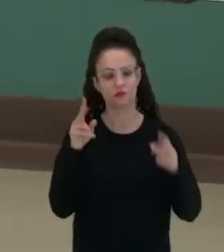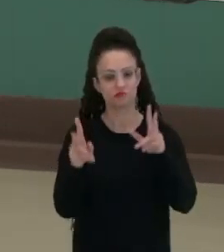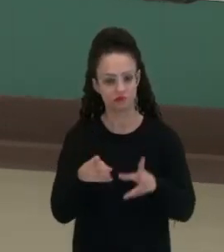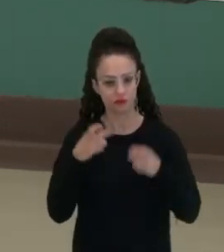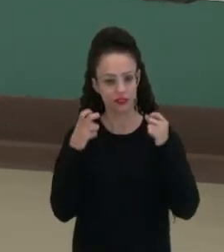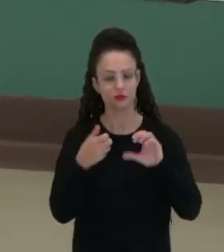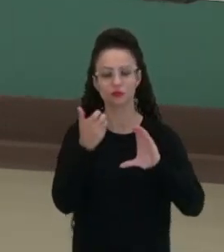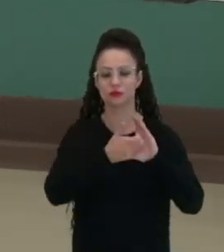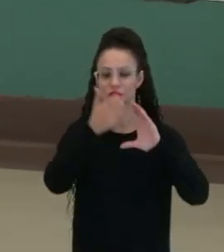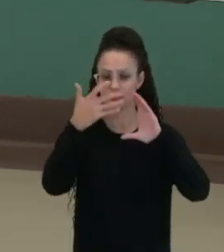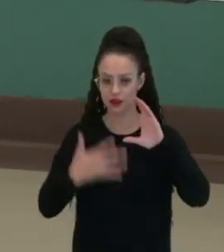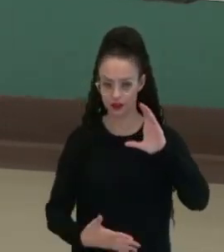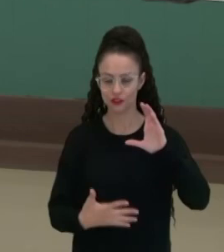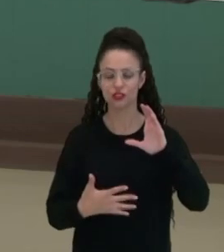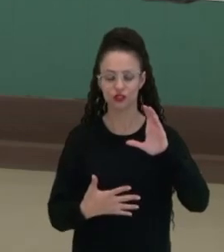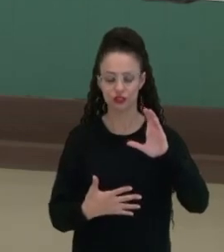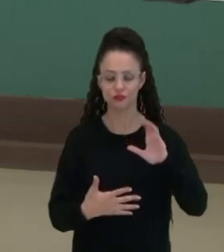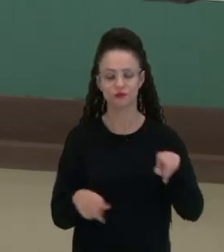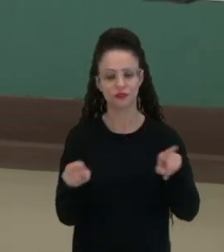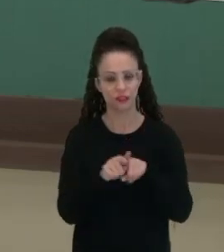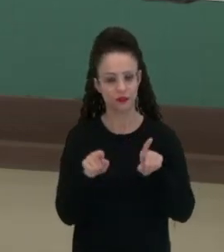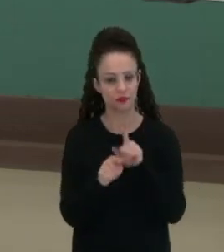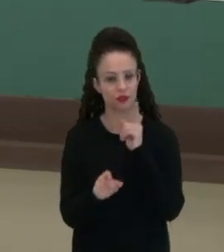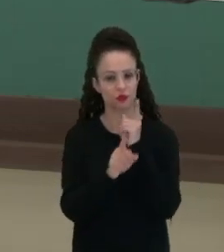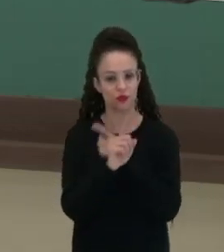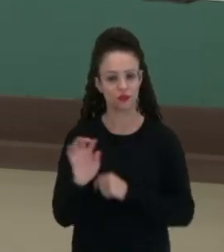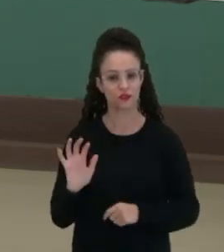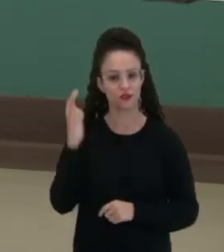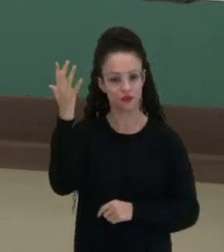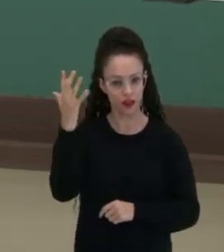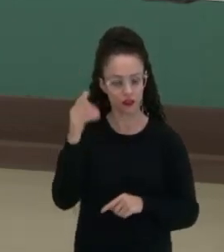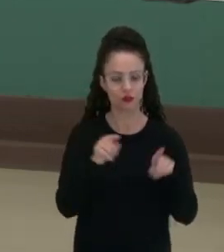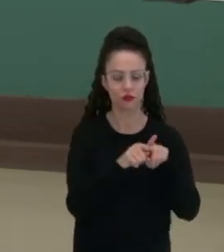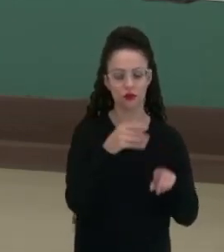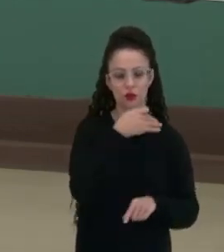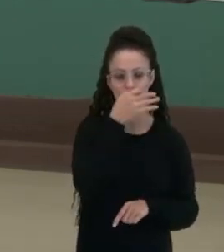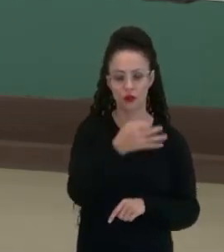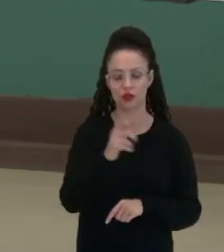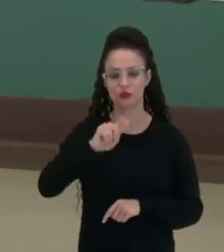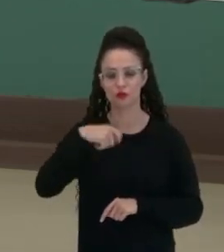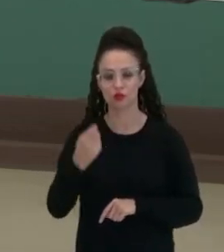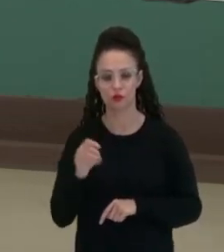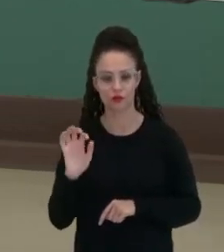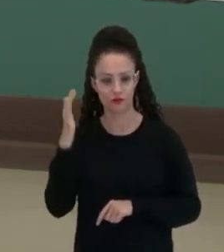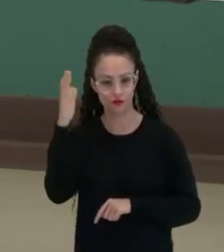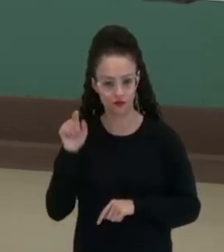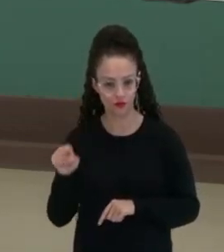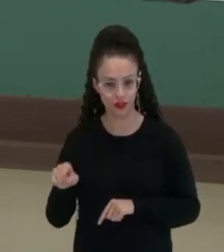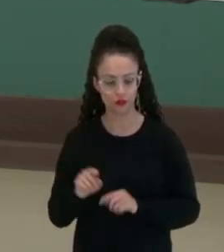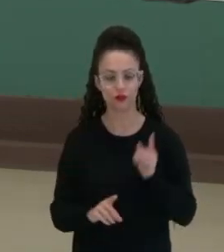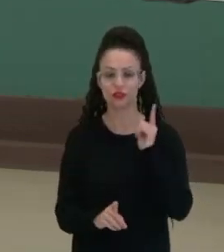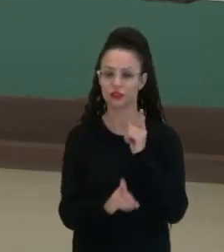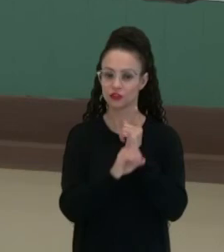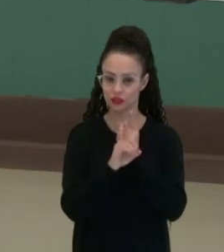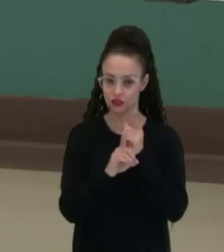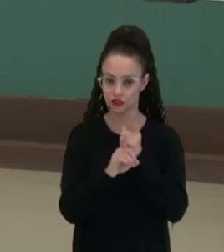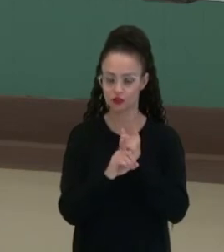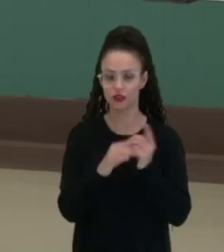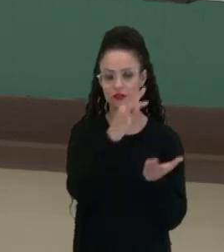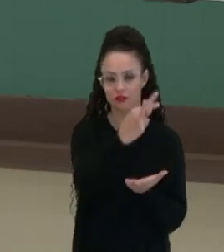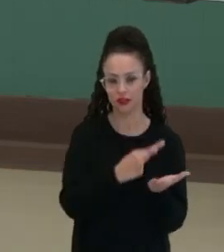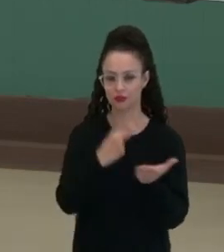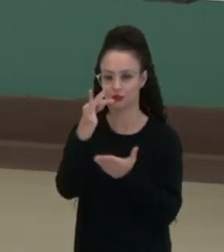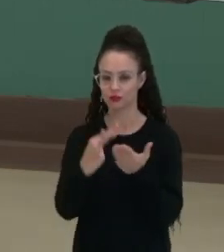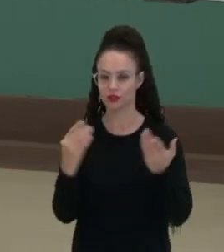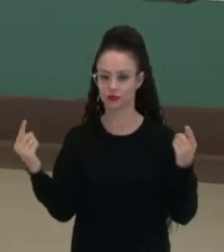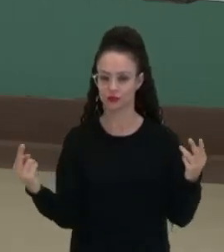reconhecemos suas características, reconhecemos fato e uma opinião relativa ao fato, identificamos